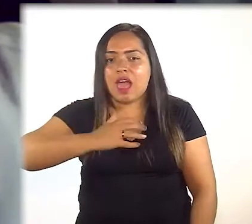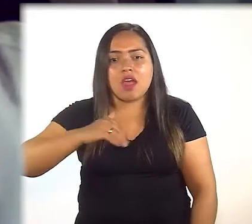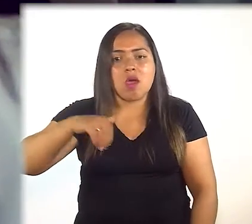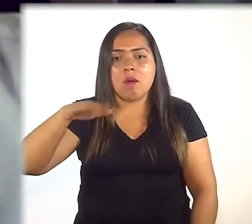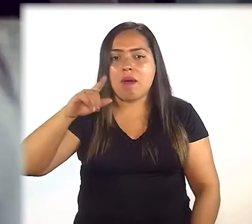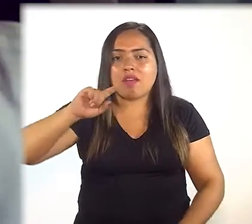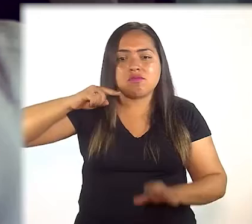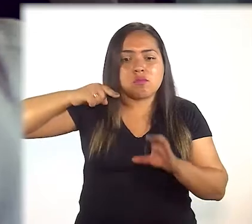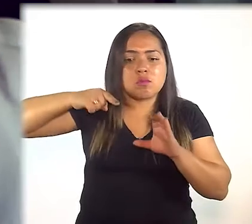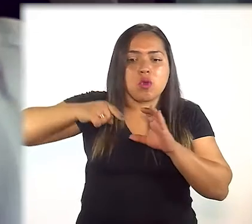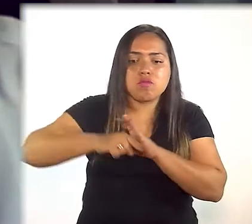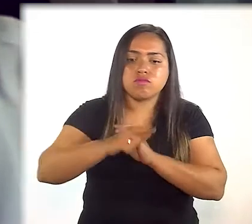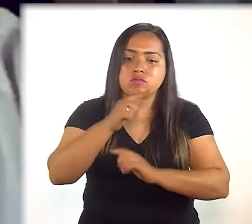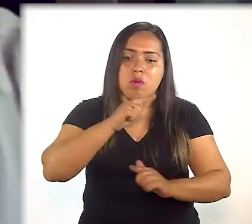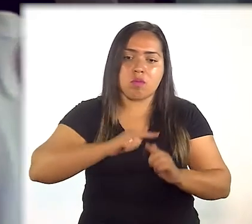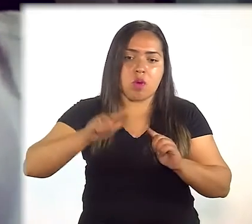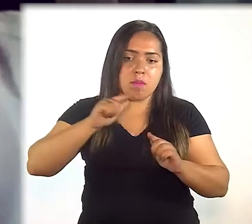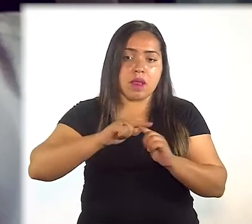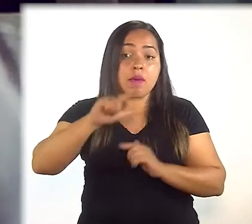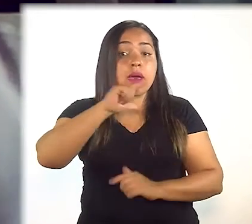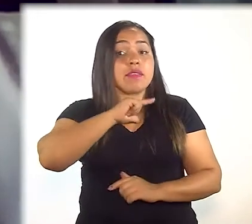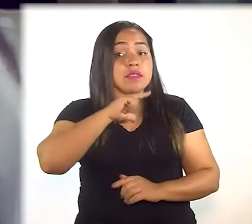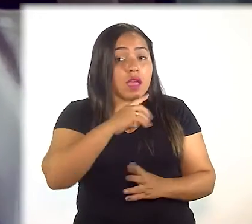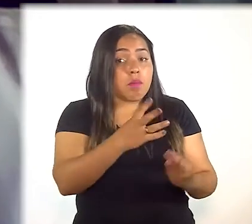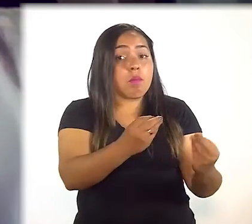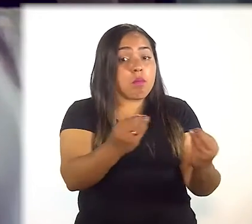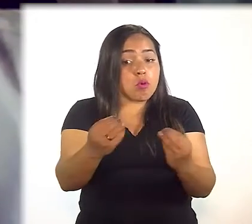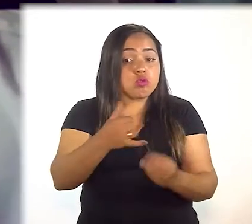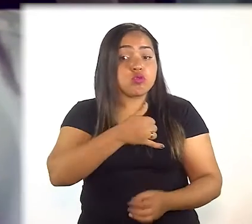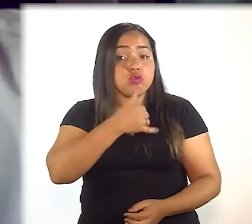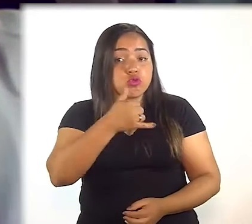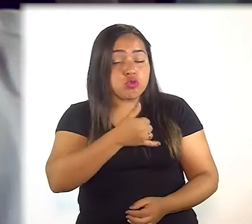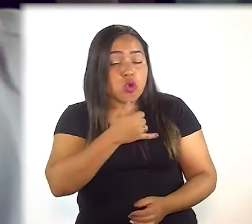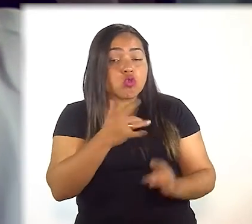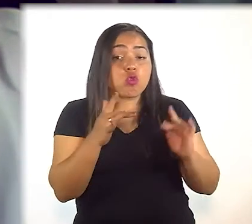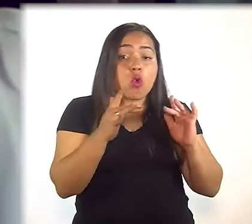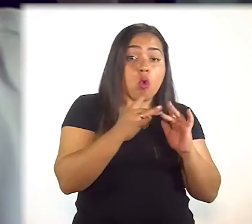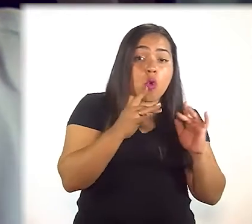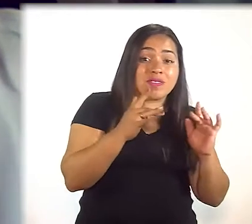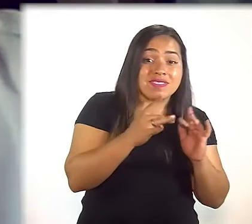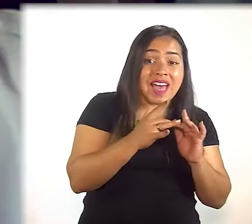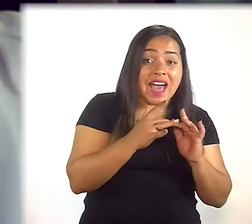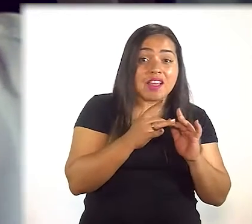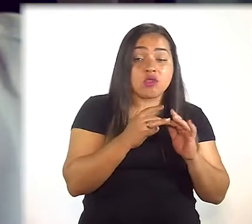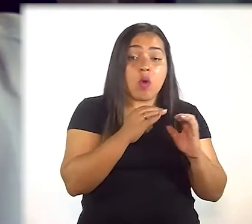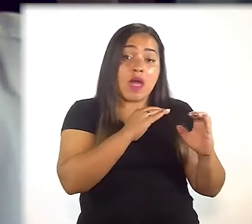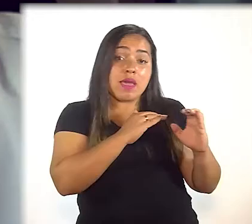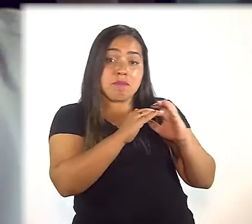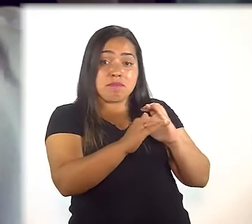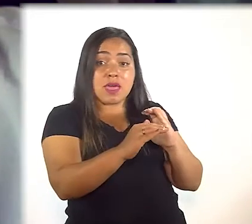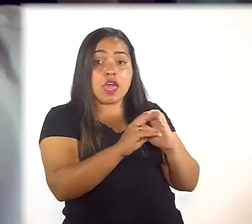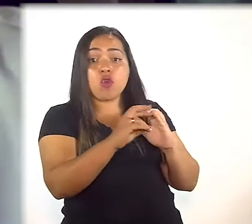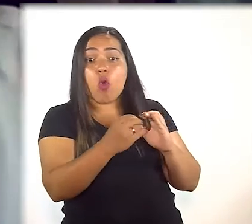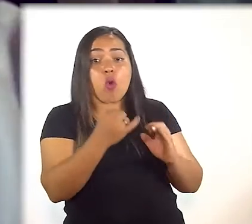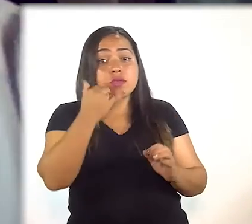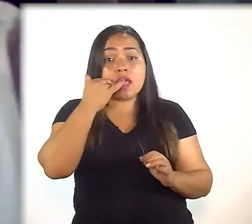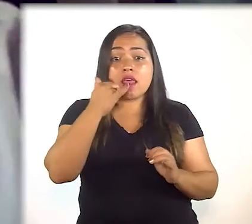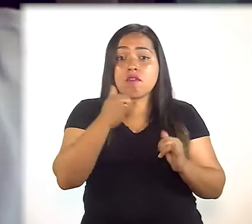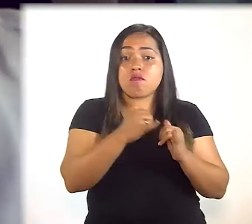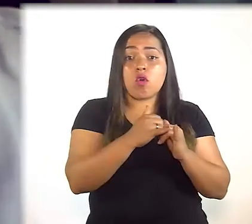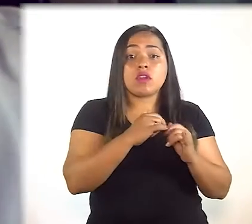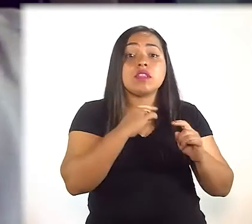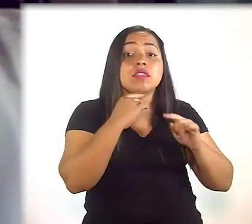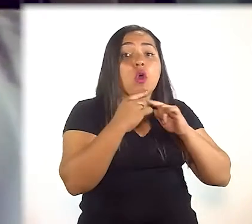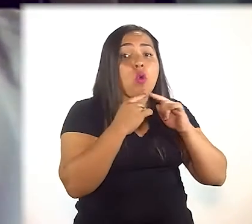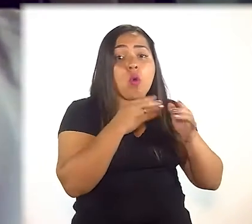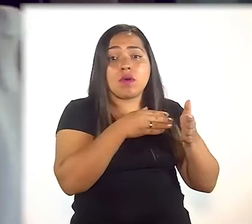ao idoso, porque tem muitos idosos que têm dificuldade de fazer contato conosco, porque o nosso